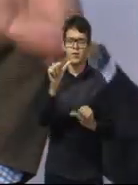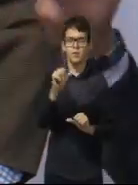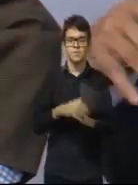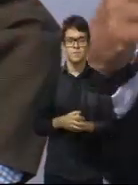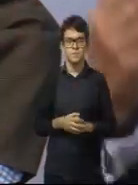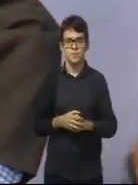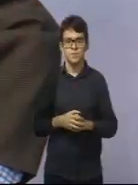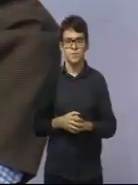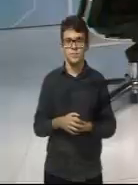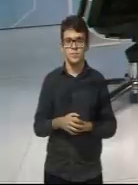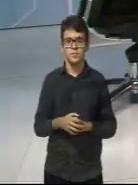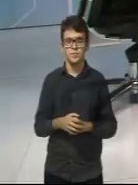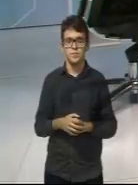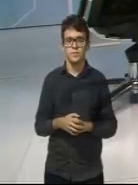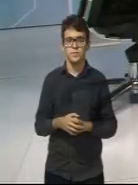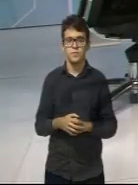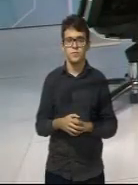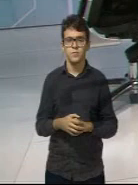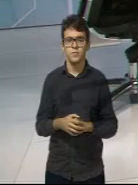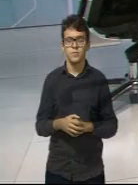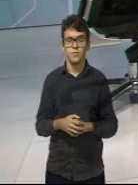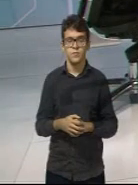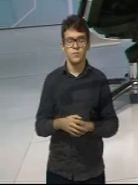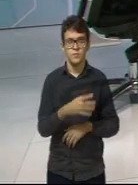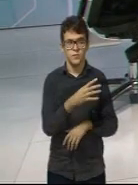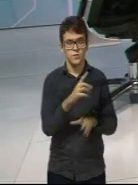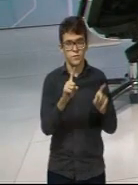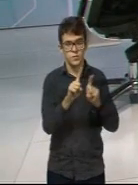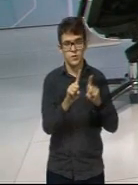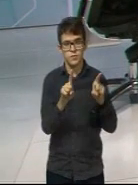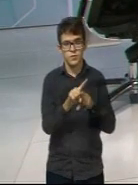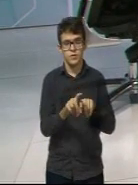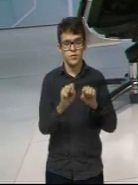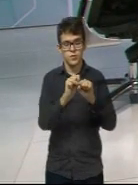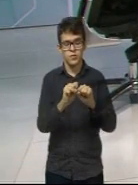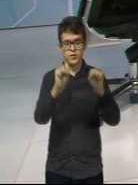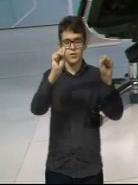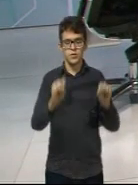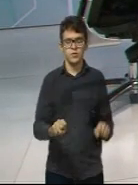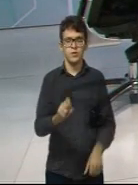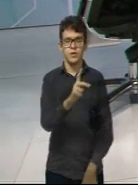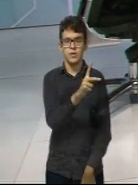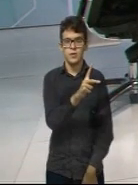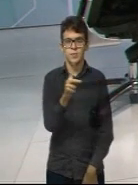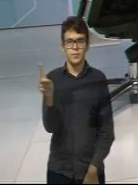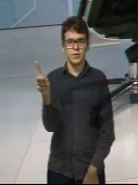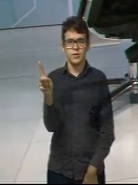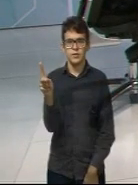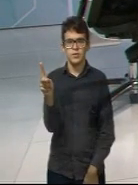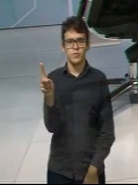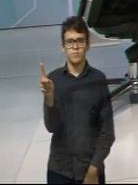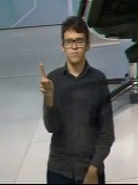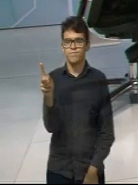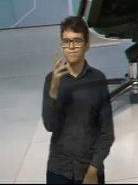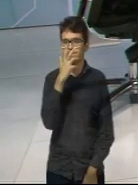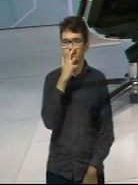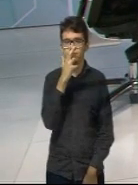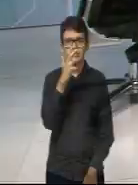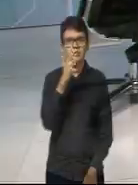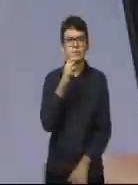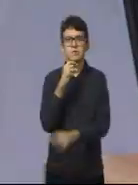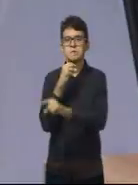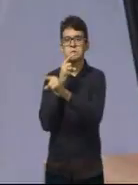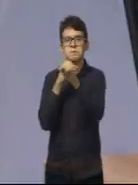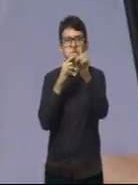processo e tira a legitimidade. O sistema presidencialista no Brasil, nem em lugar nenhum, dá certo. Nós temos que pensar